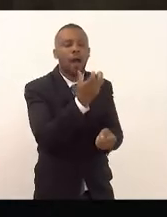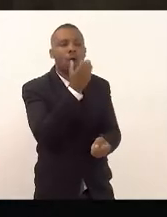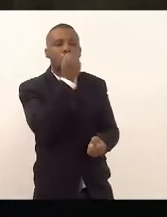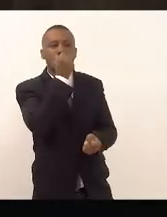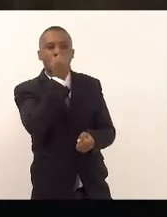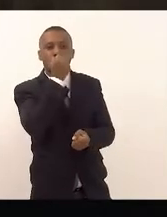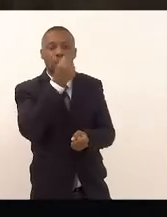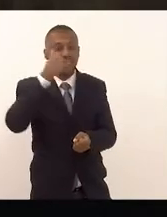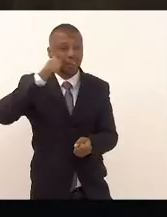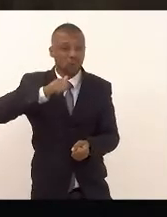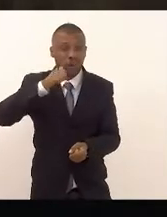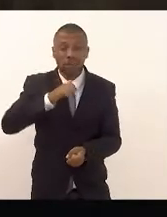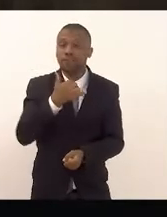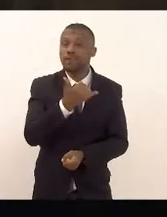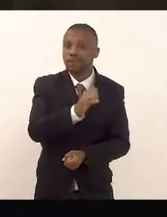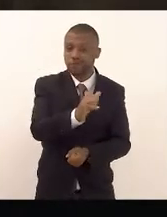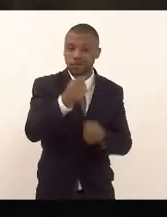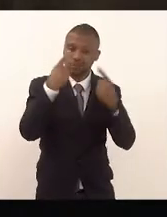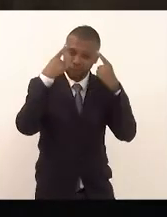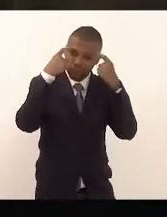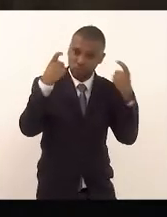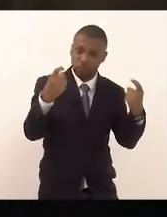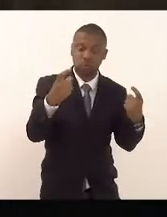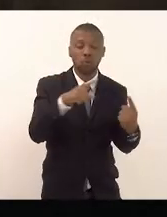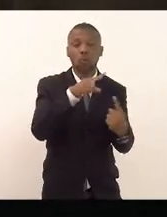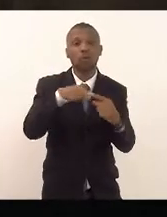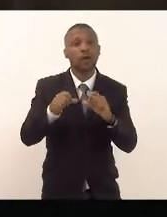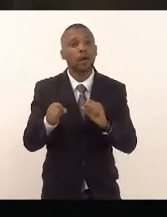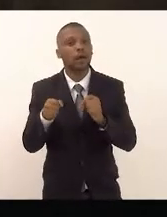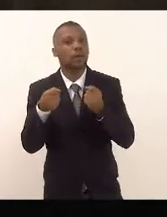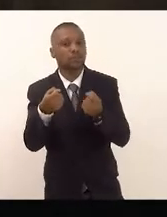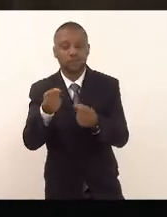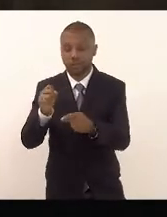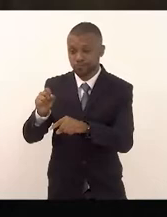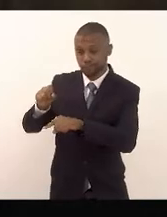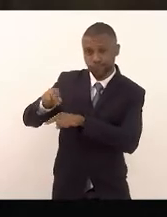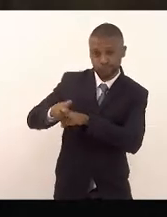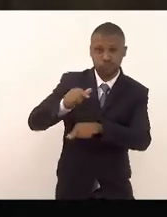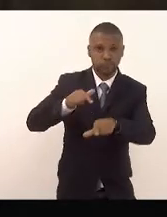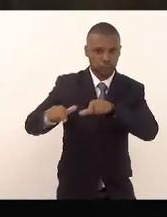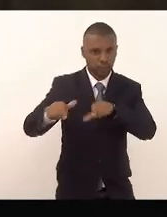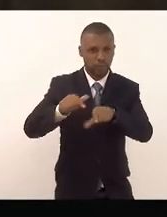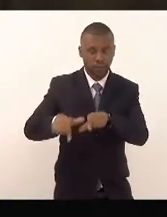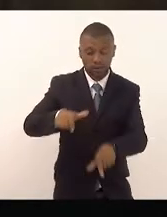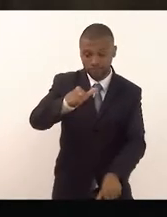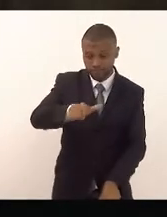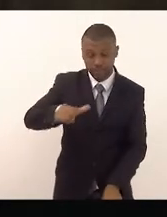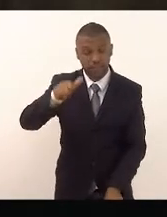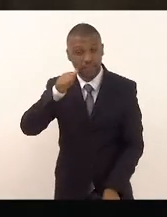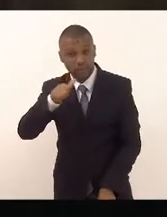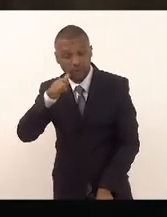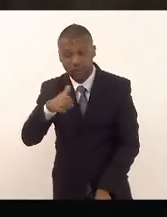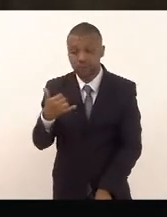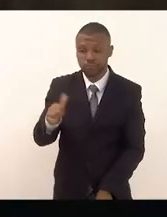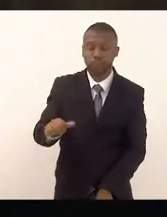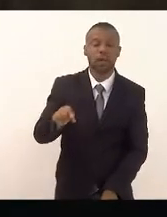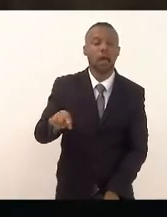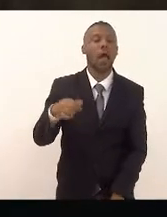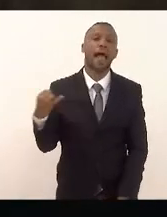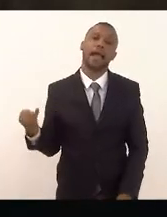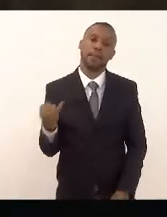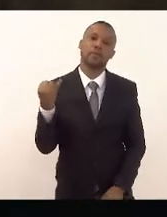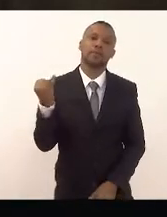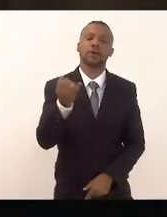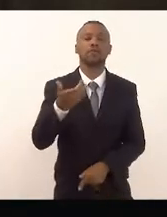pela qual garantir a inserção das vítimas no mercado de trabalho é fundamental para ajudar